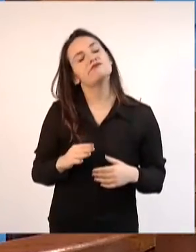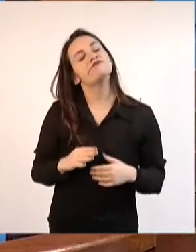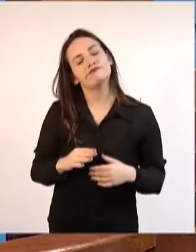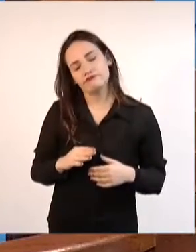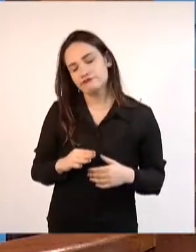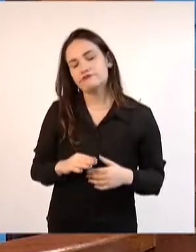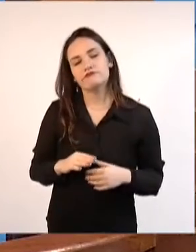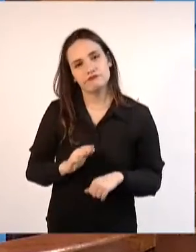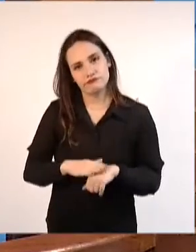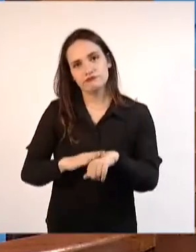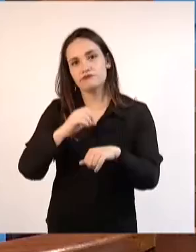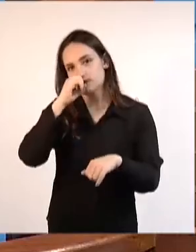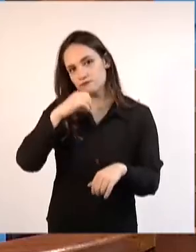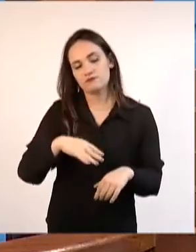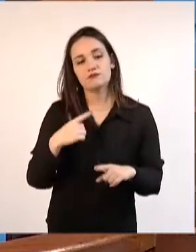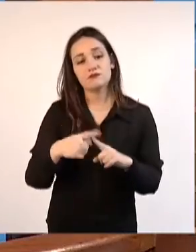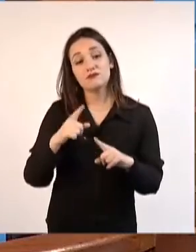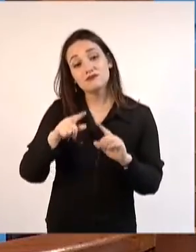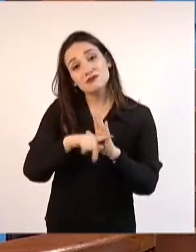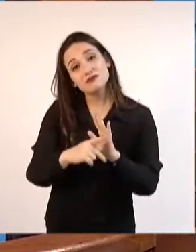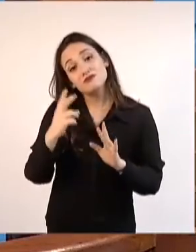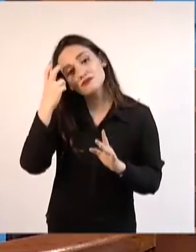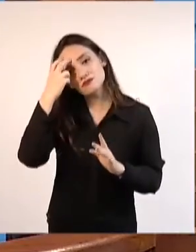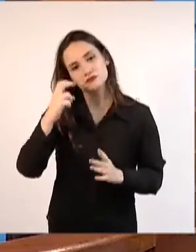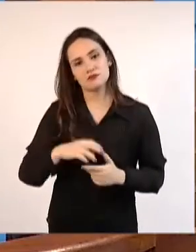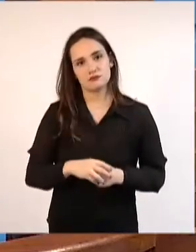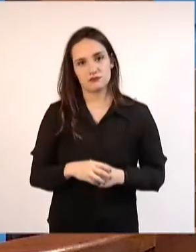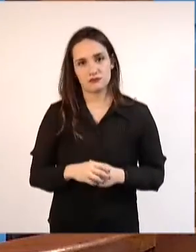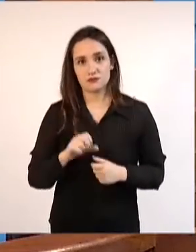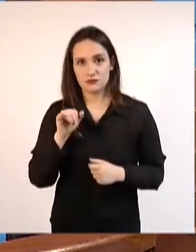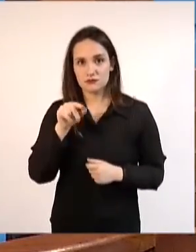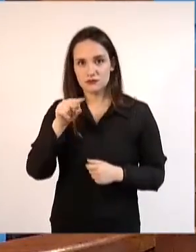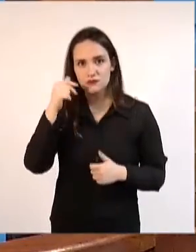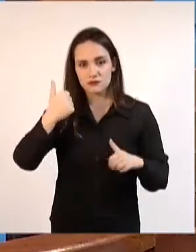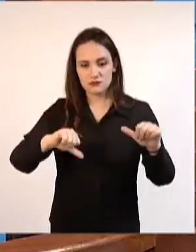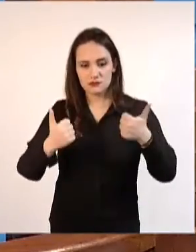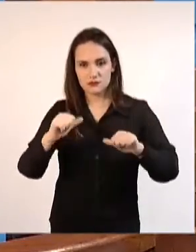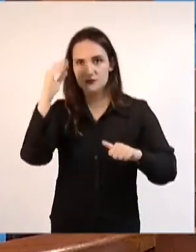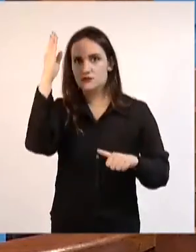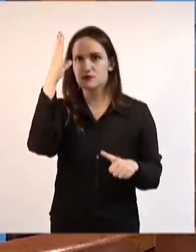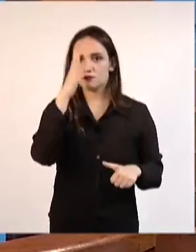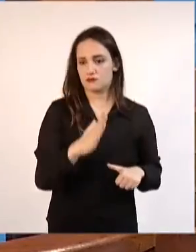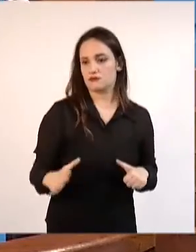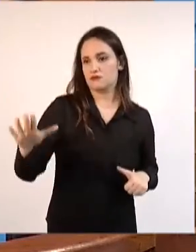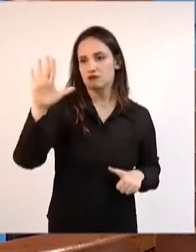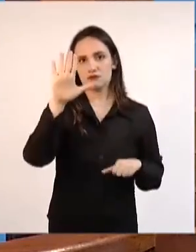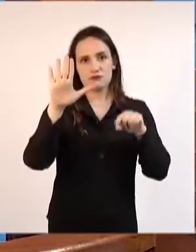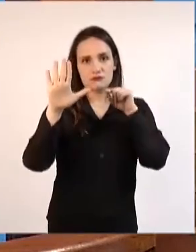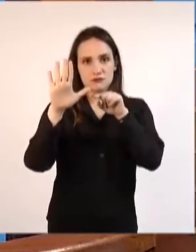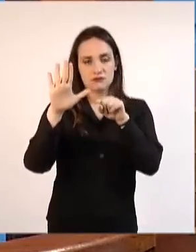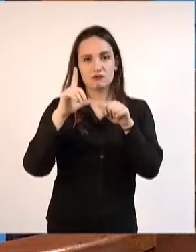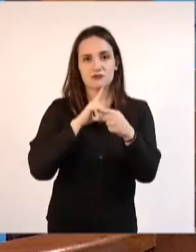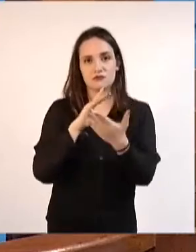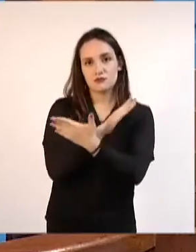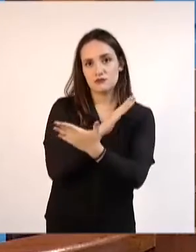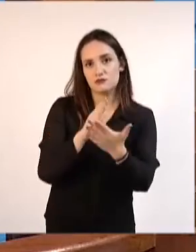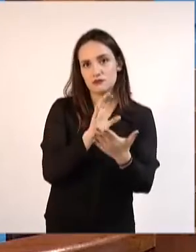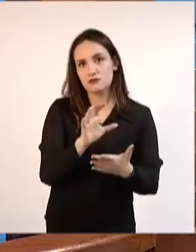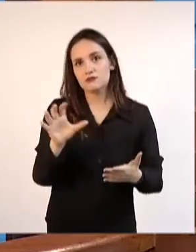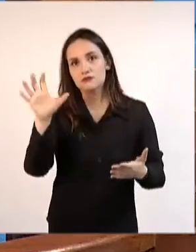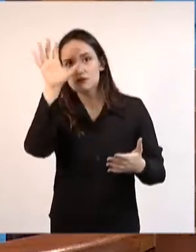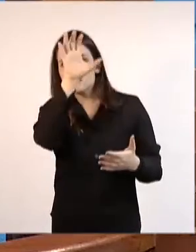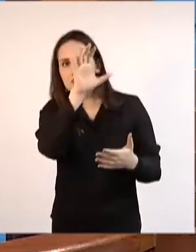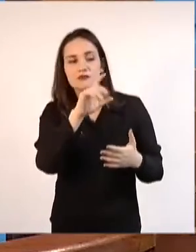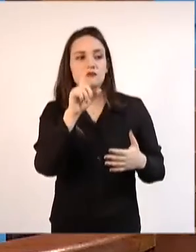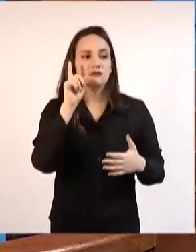de cada lugar. E se você vê o Brasil também como um todo, você vai perceber que em alguns lugares do nosso